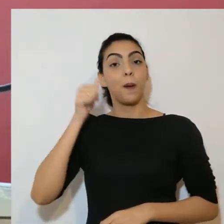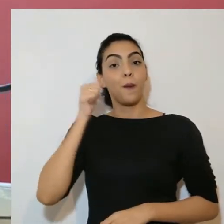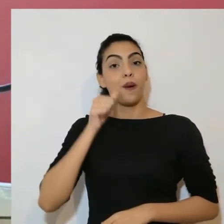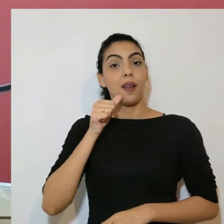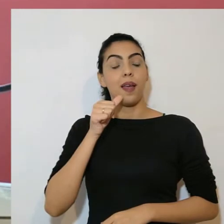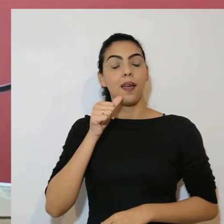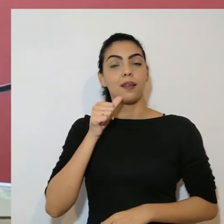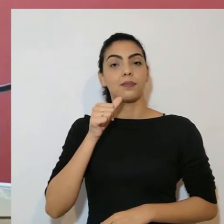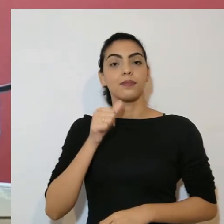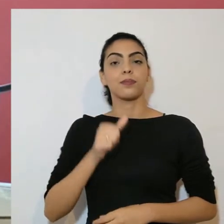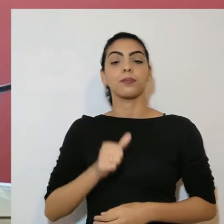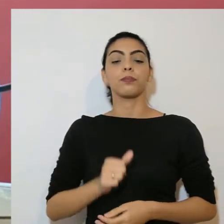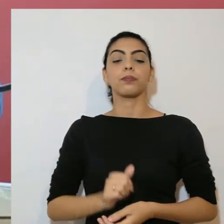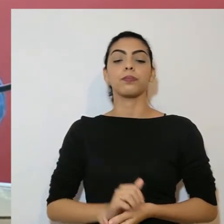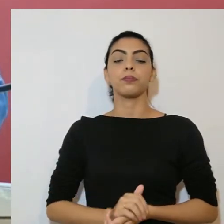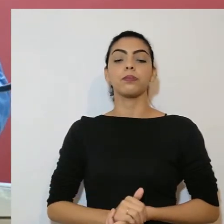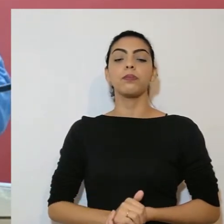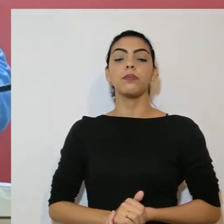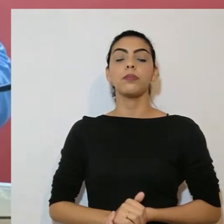mulher que